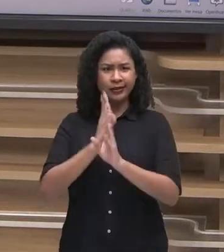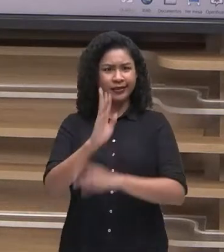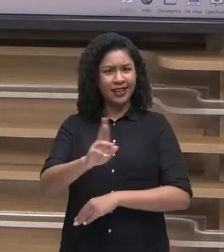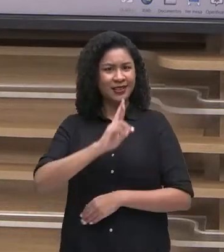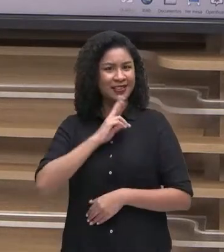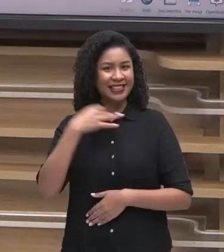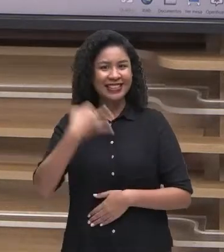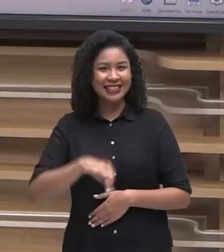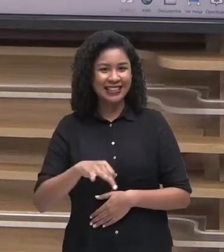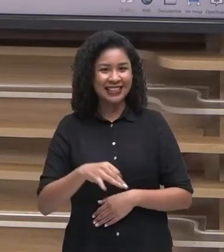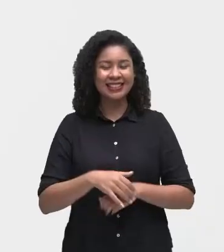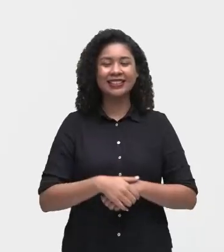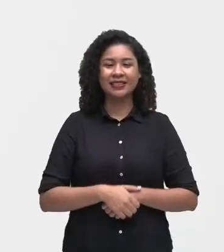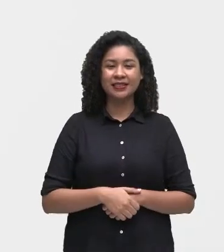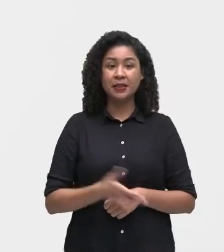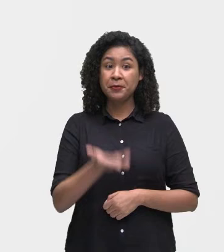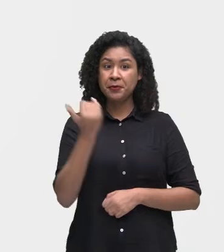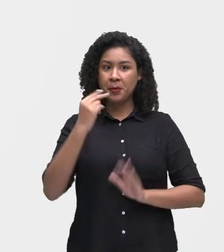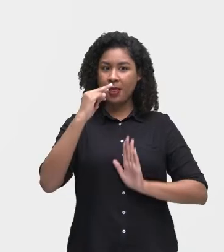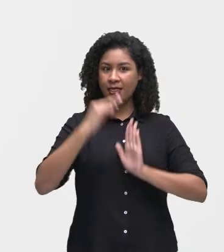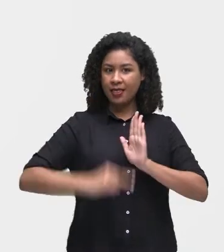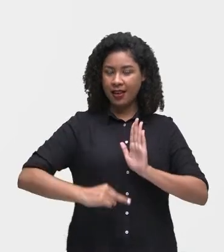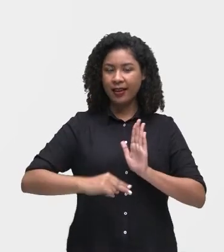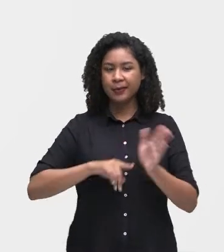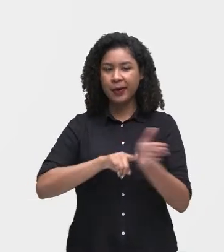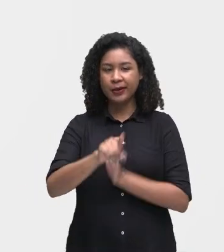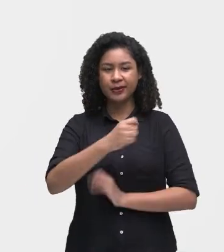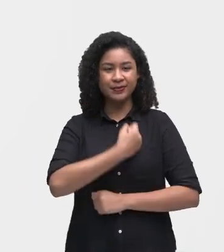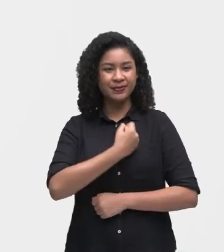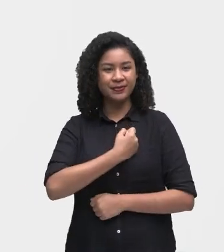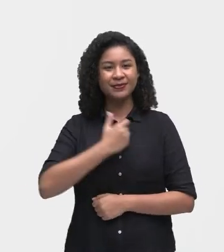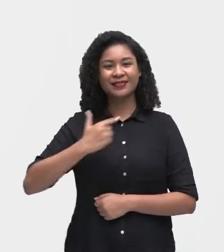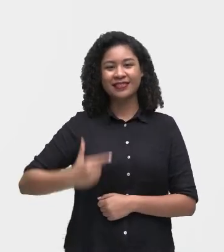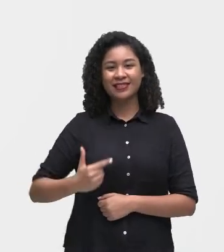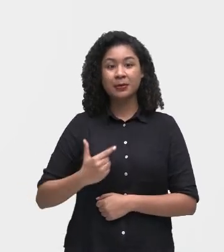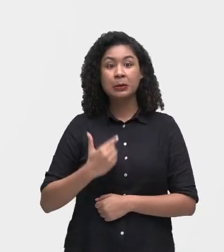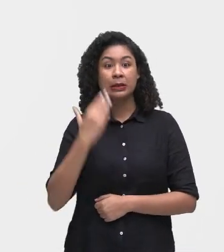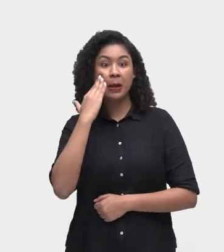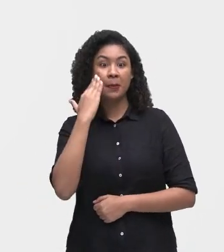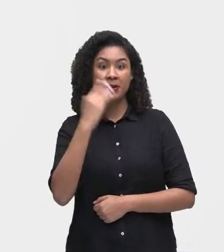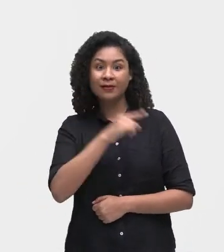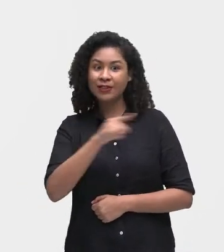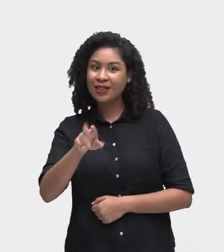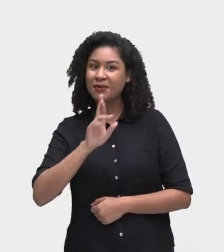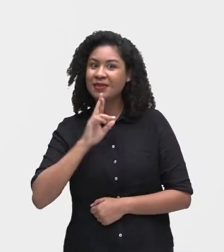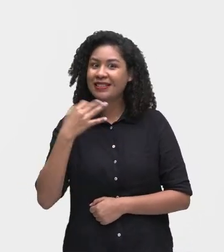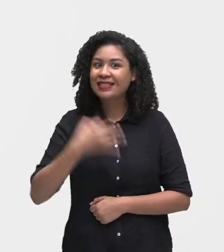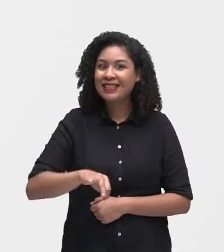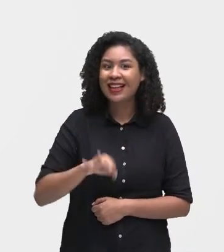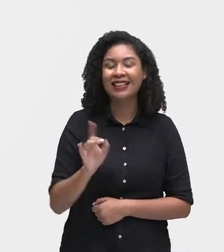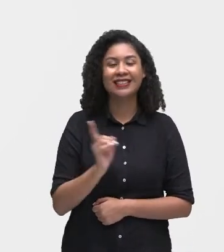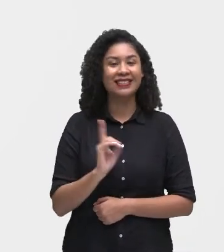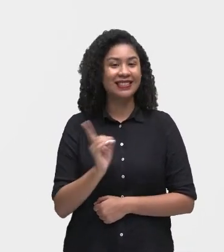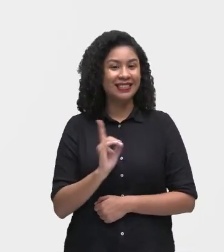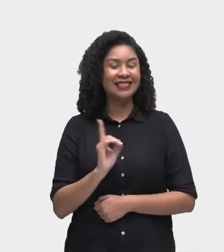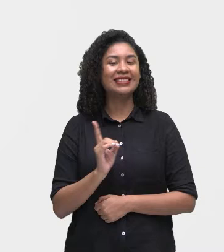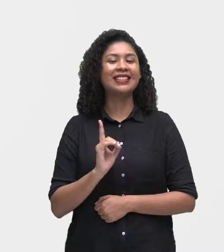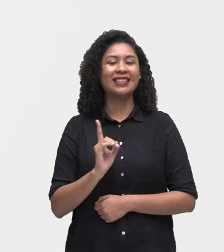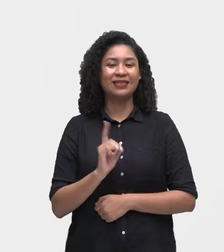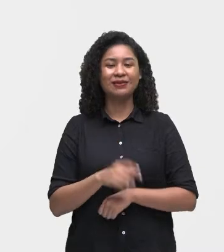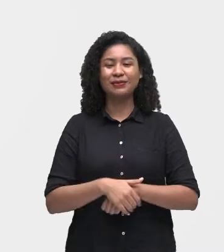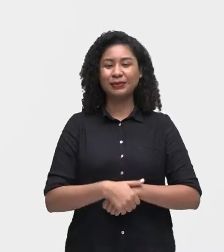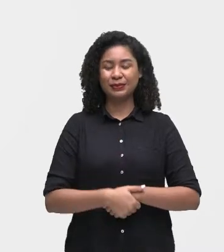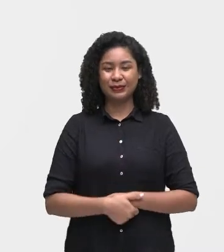correta. Vamos agora reler melhor a segunda questão e ver se vocês conseguiram marcar de forma